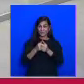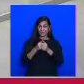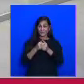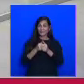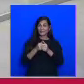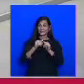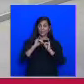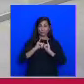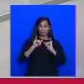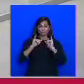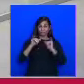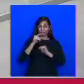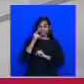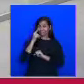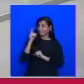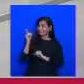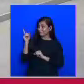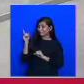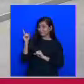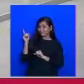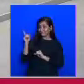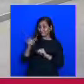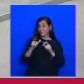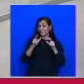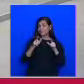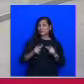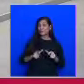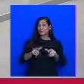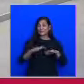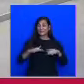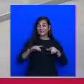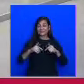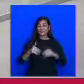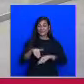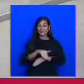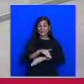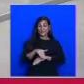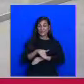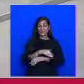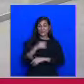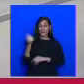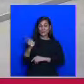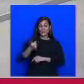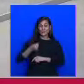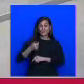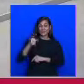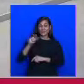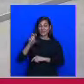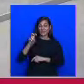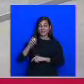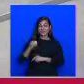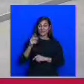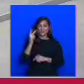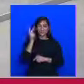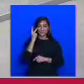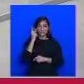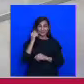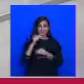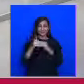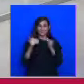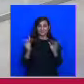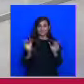cada detalhe, direto aqui do Espaço da Sorte, na Avenida Paulista 750, em São